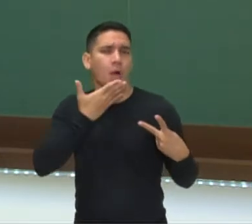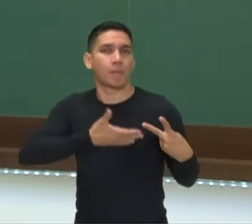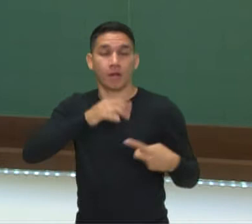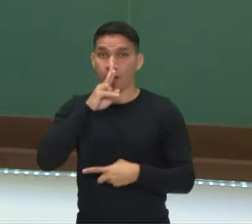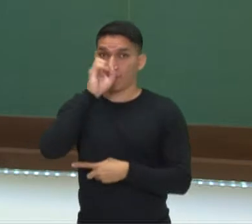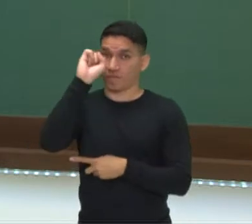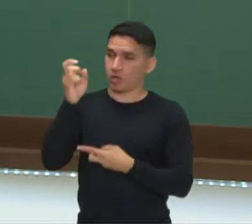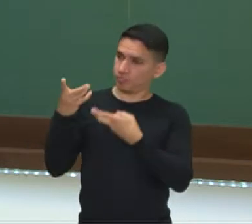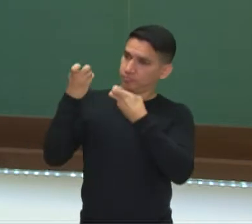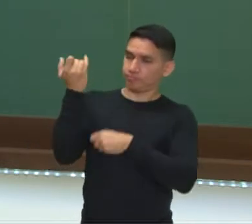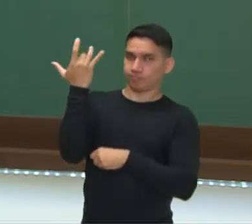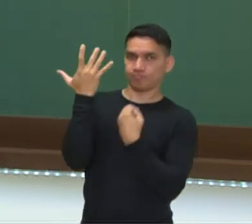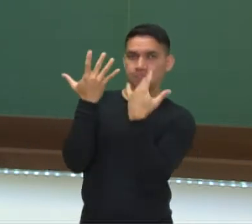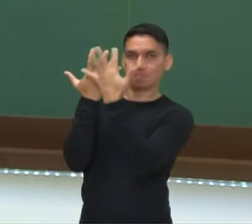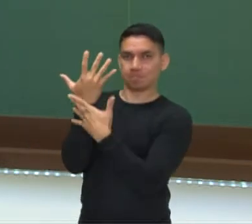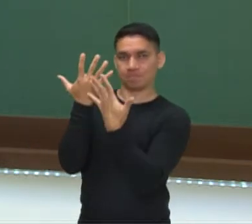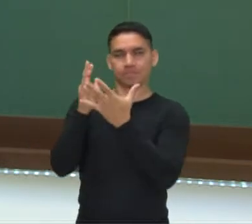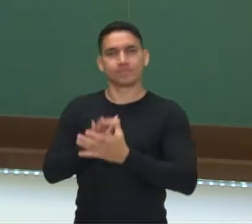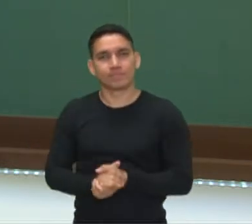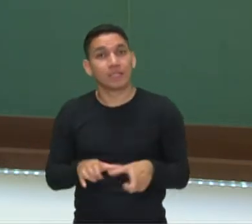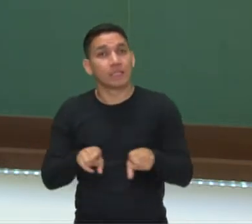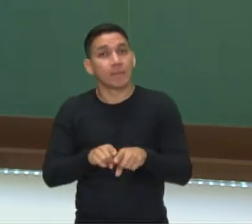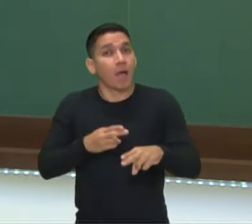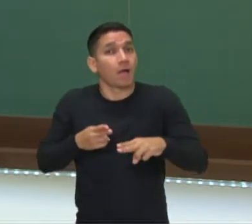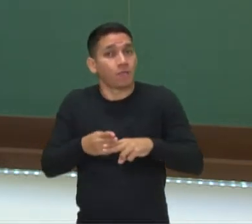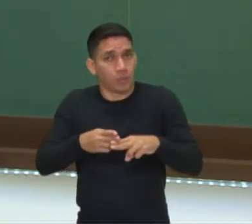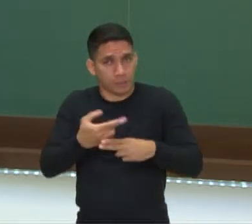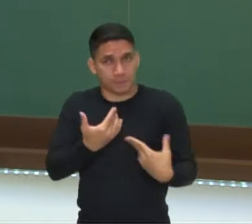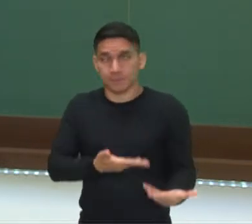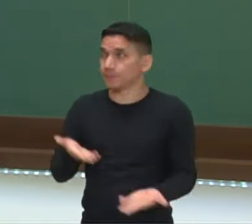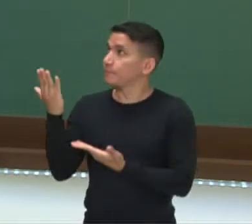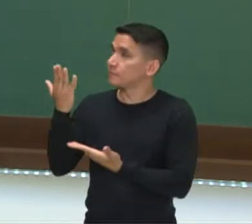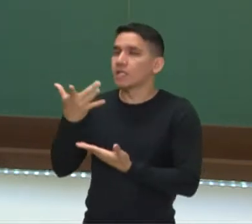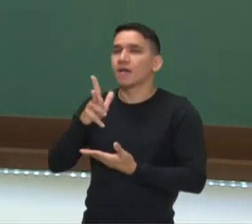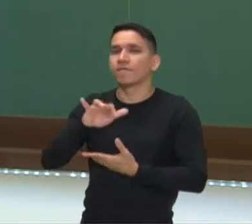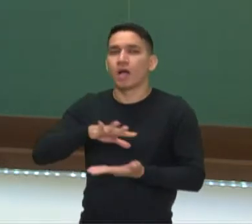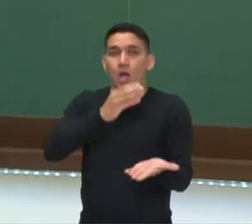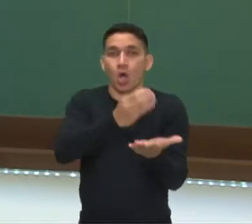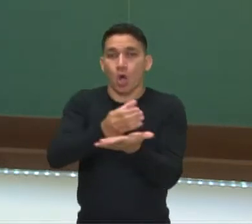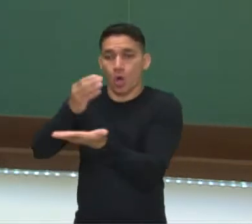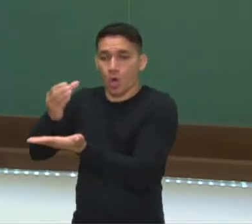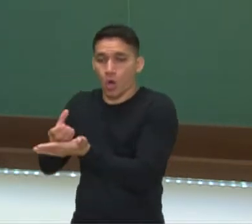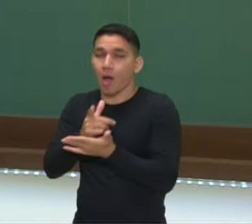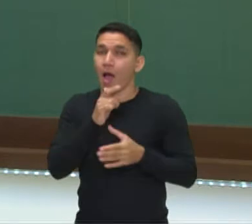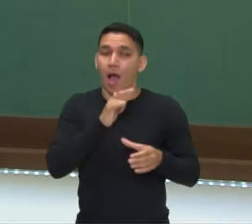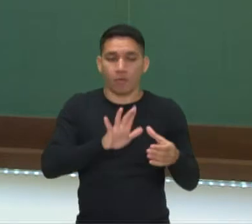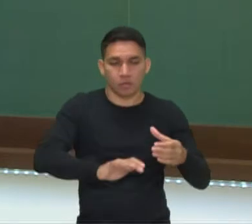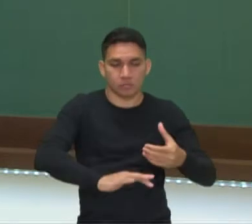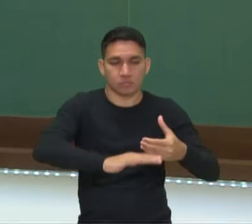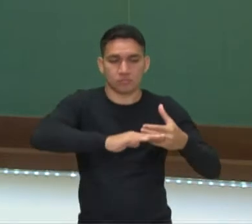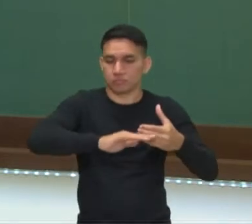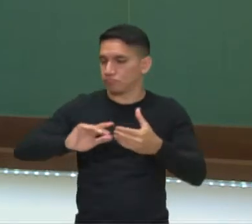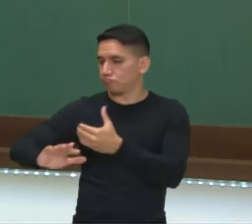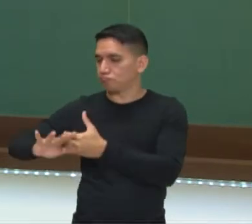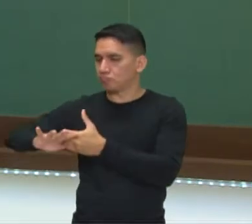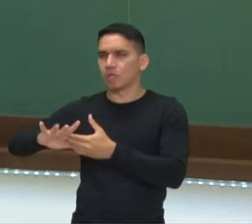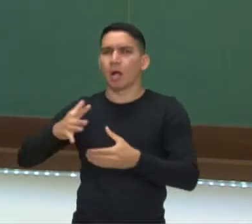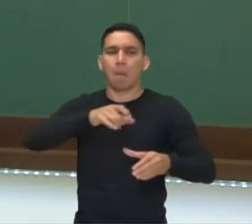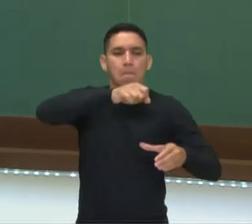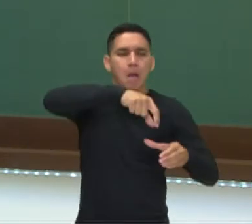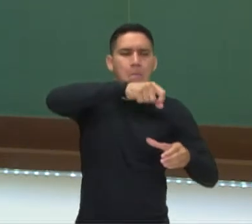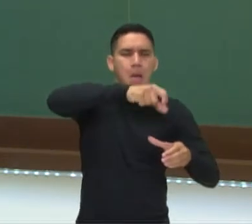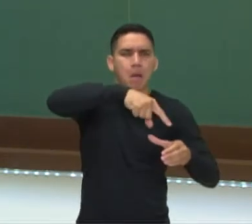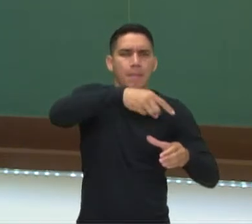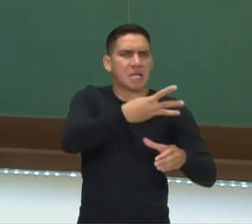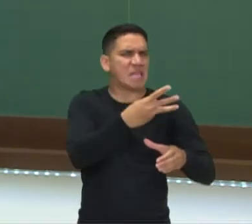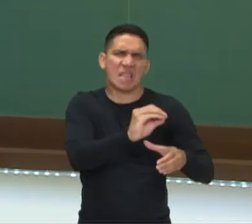forte a coloração, e um estilete. Então você vai adicionar água nos dois copos, colocar de 30 a 40 gotas